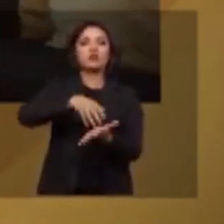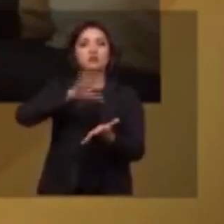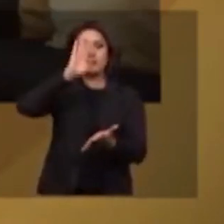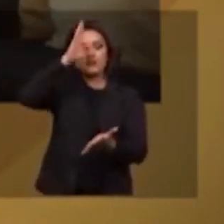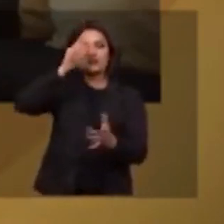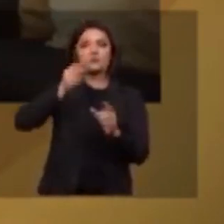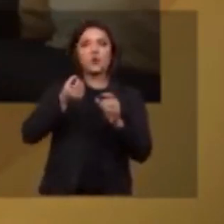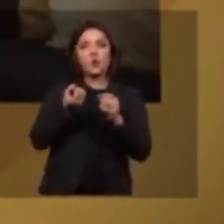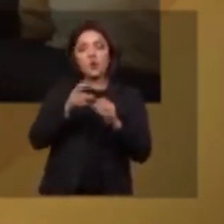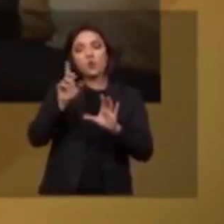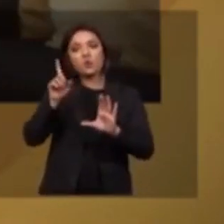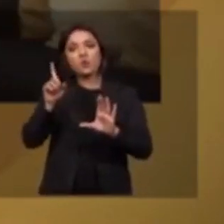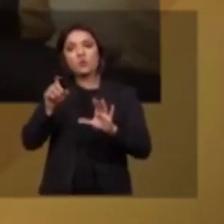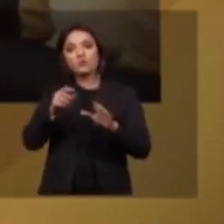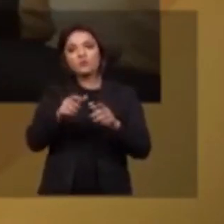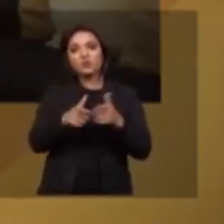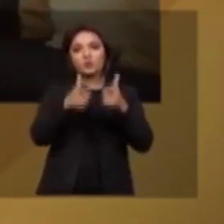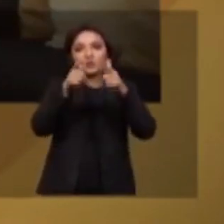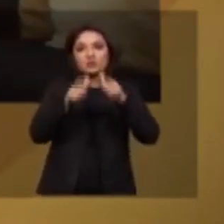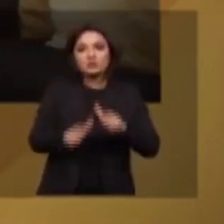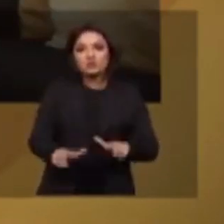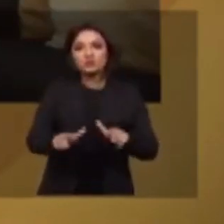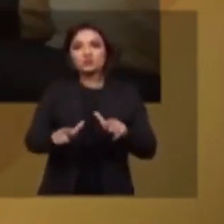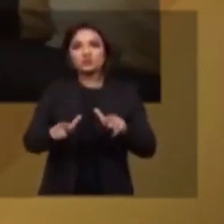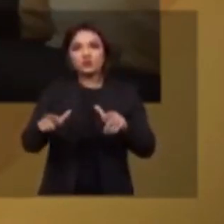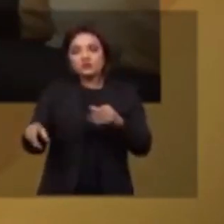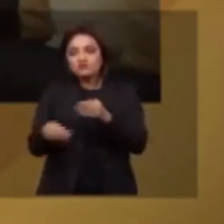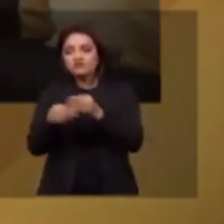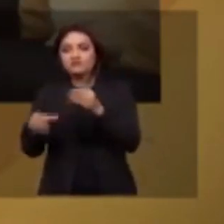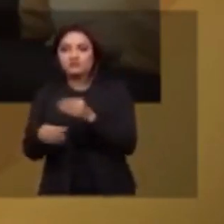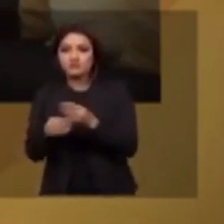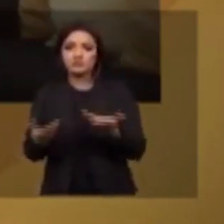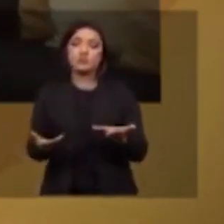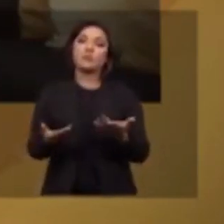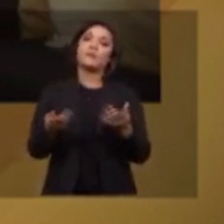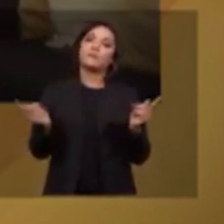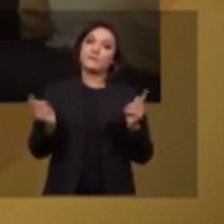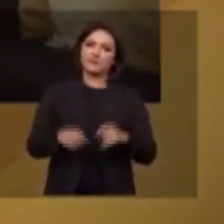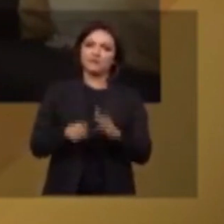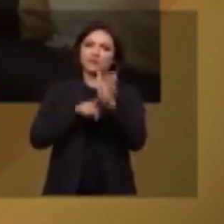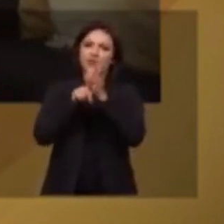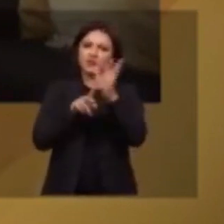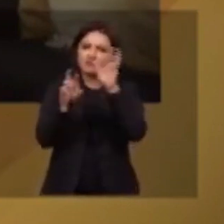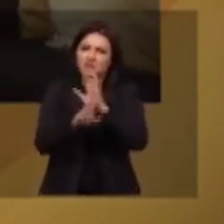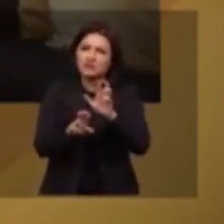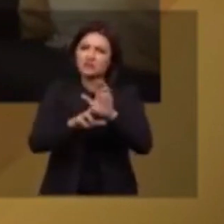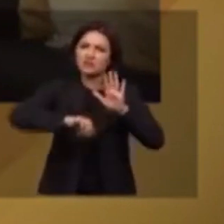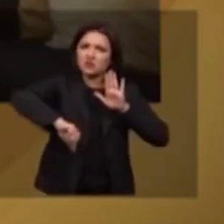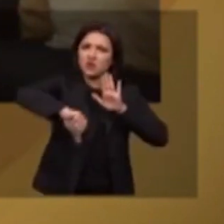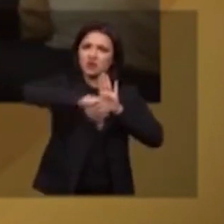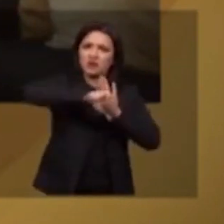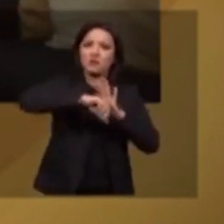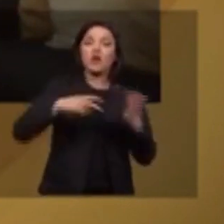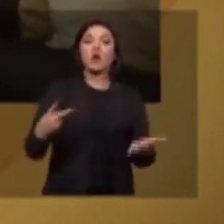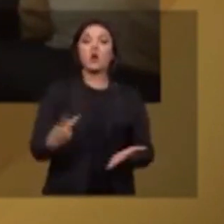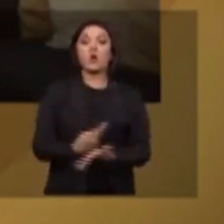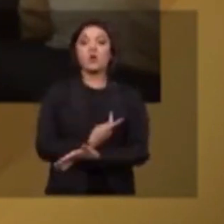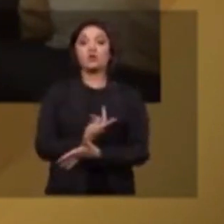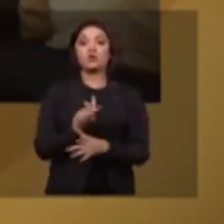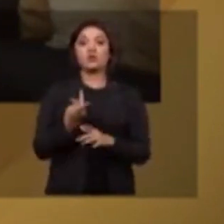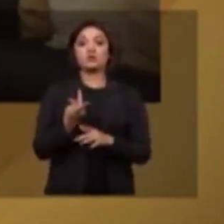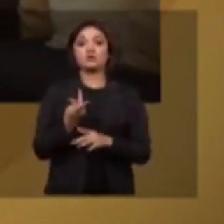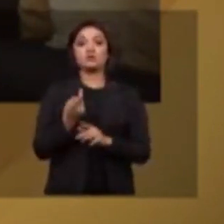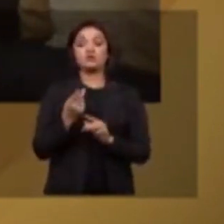A possibilidade, portanto, de que investigações criminais sejam executadas ou